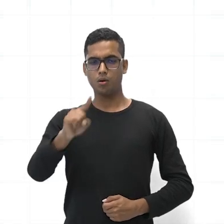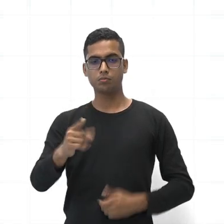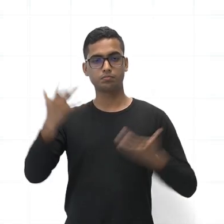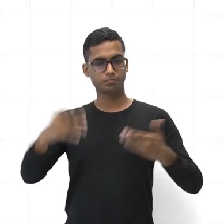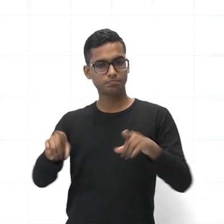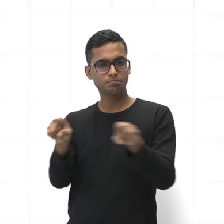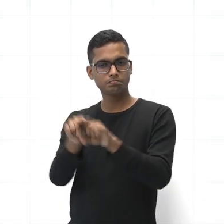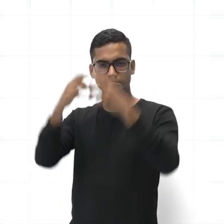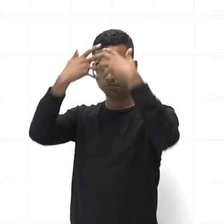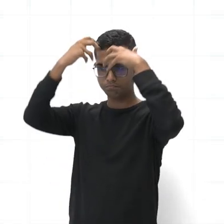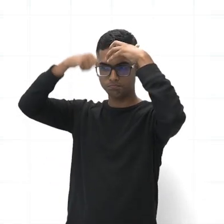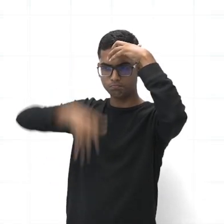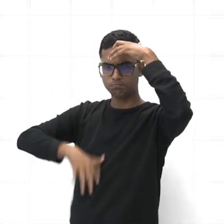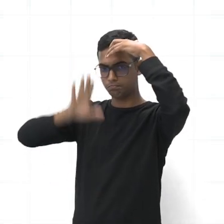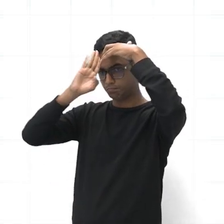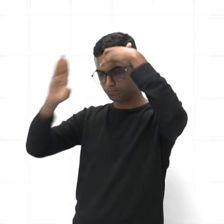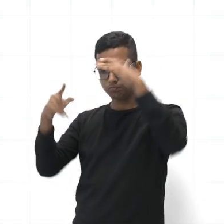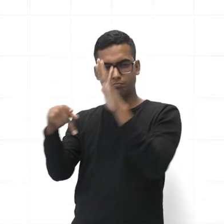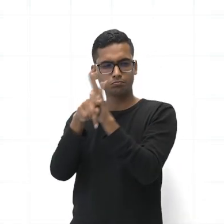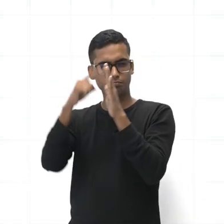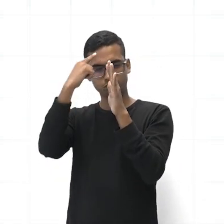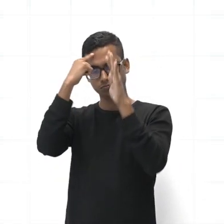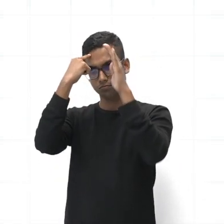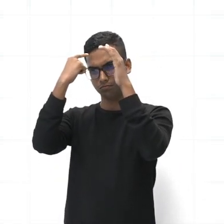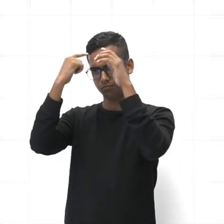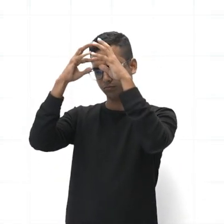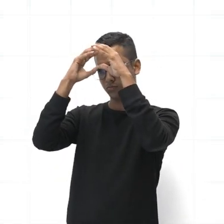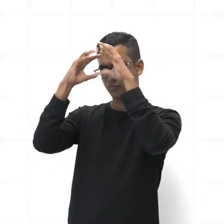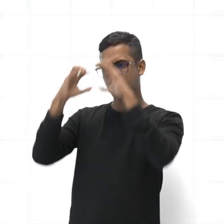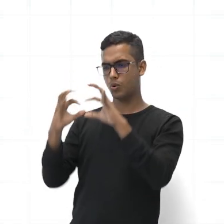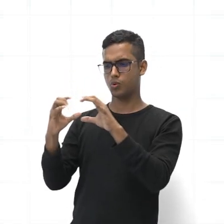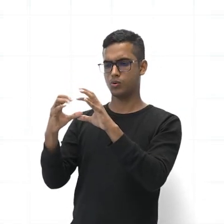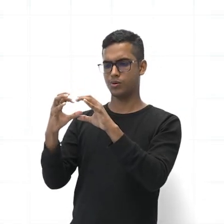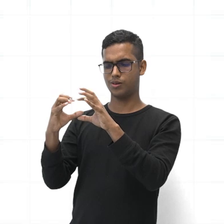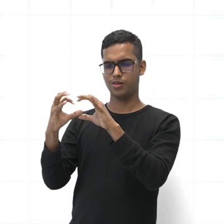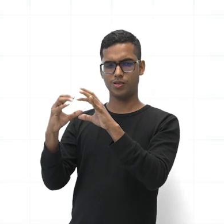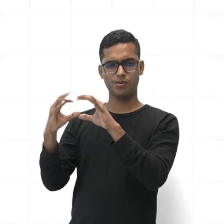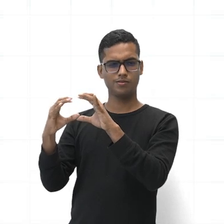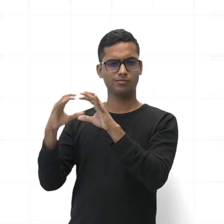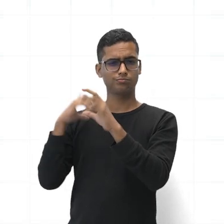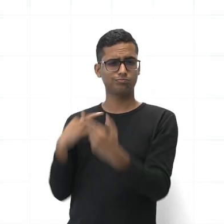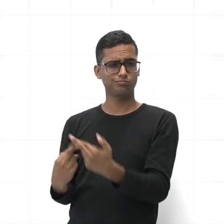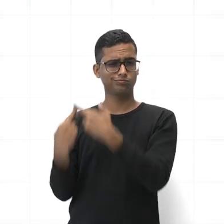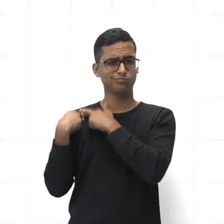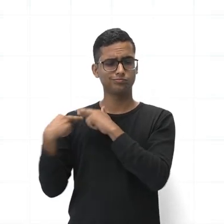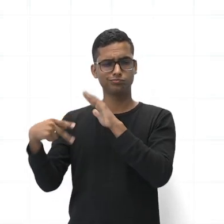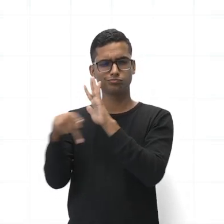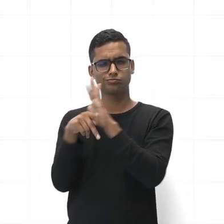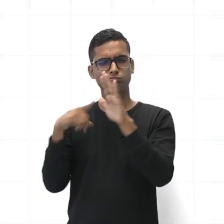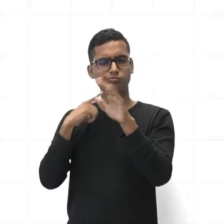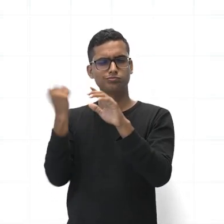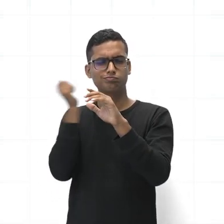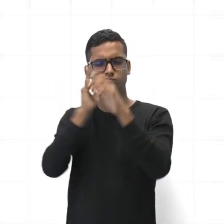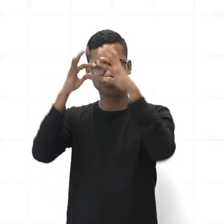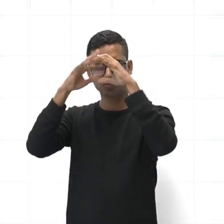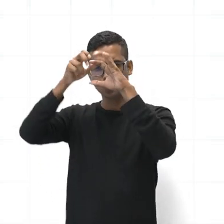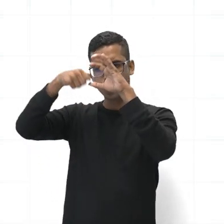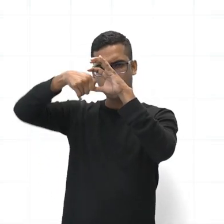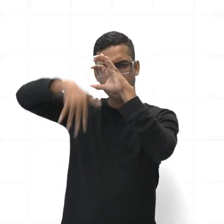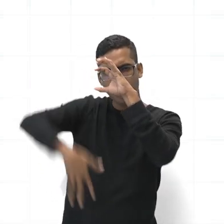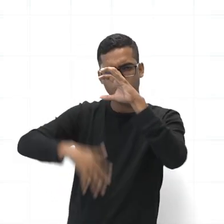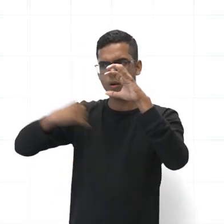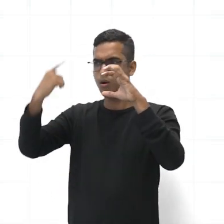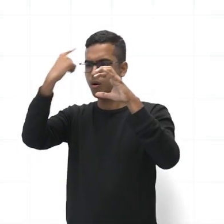maestro principal. O cérebro, que é o maestro dos maestros, é responsável pelas funções complexas como